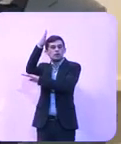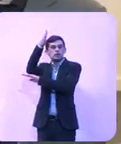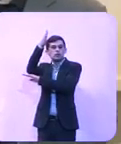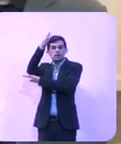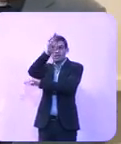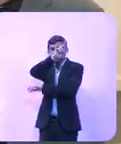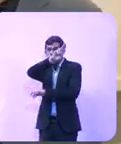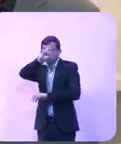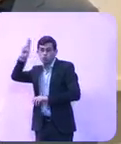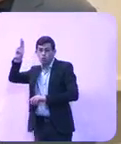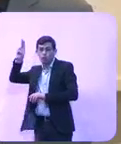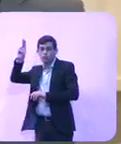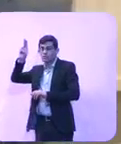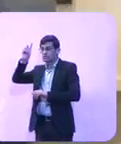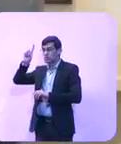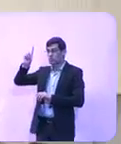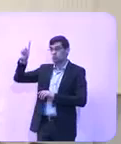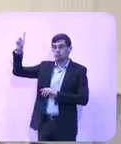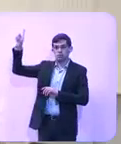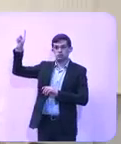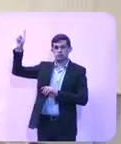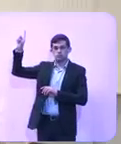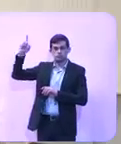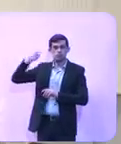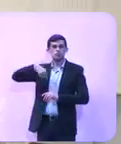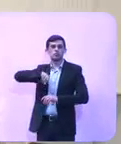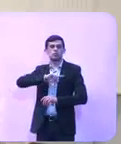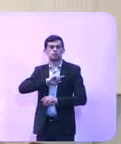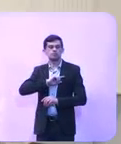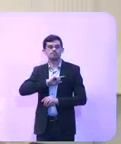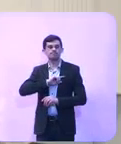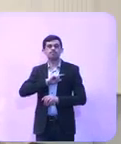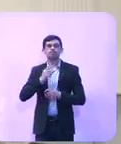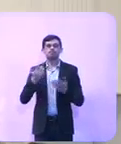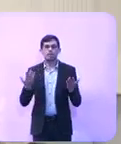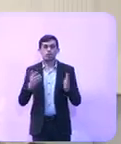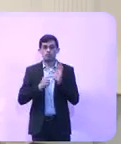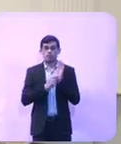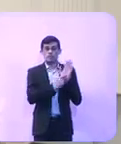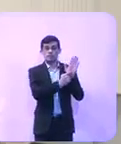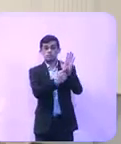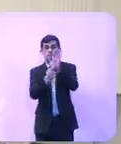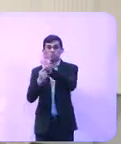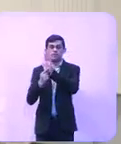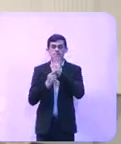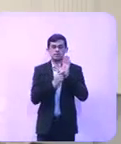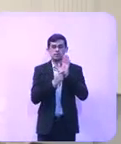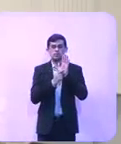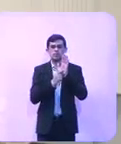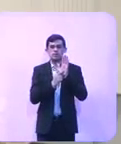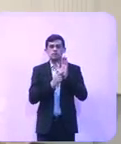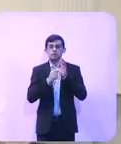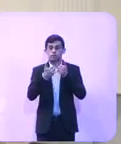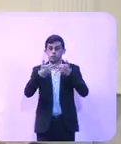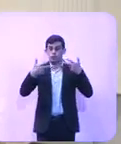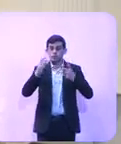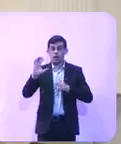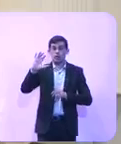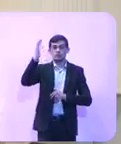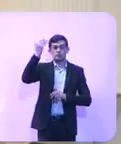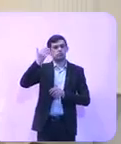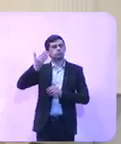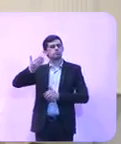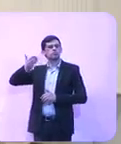em nome do nosso Deus. E essa é a expressão de algo que tinha acontecido